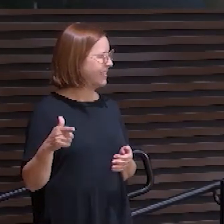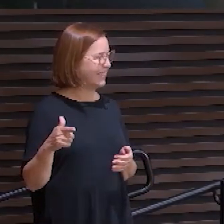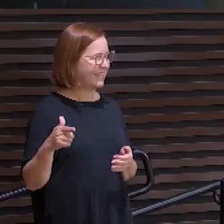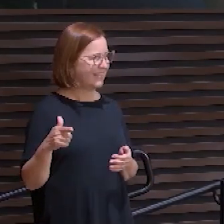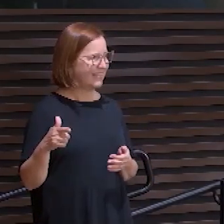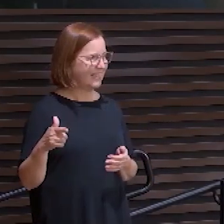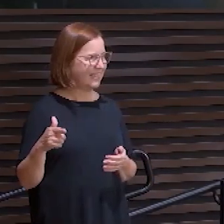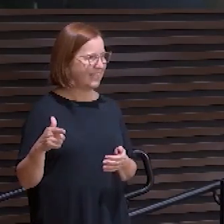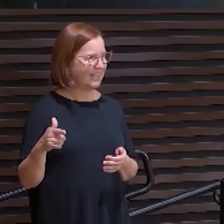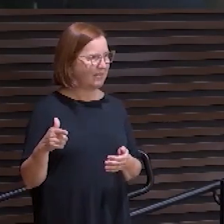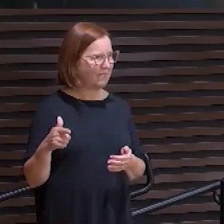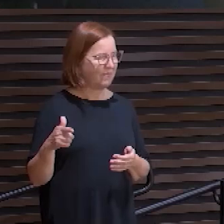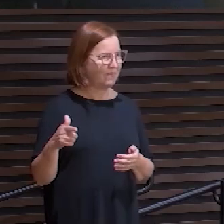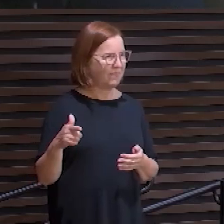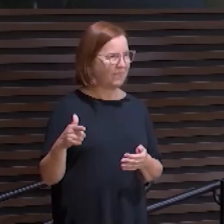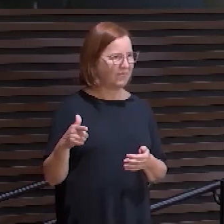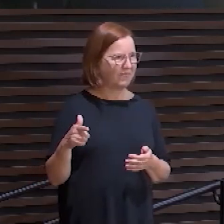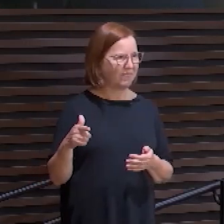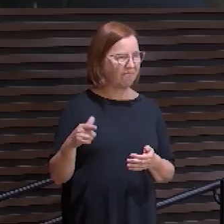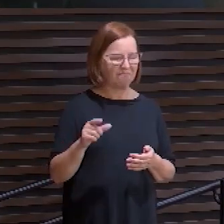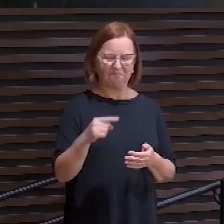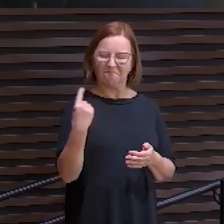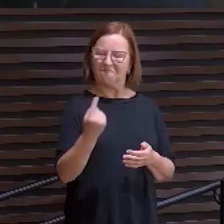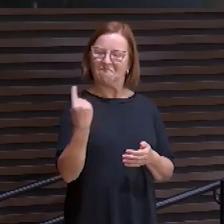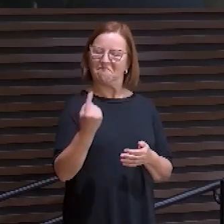veja aí o que é importante, sem liquidificador.